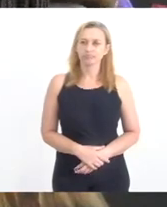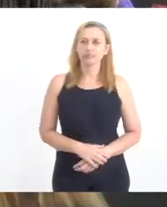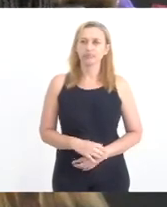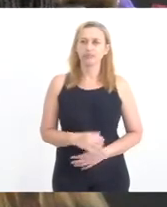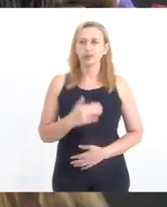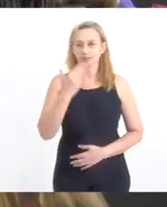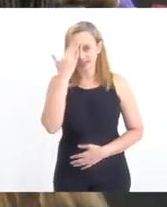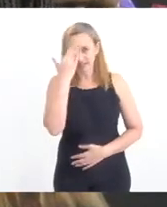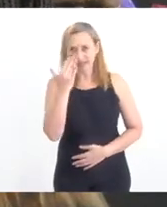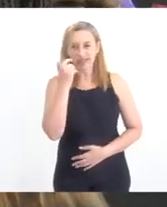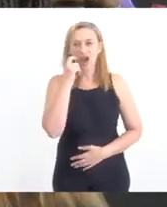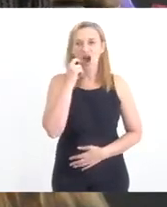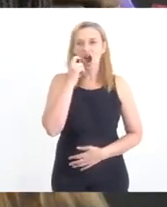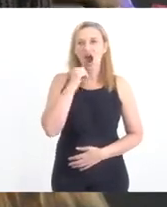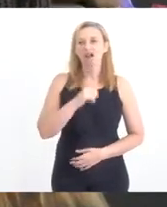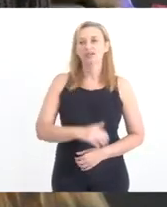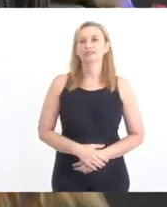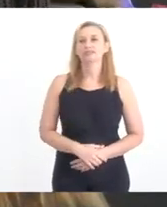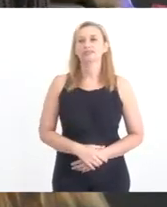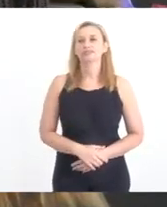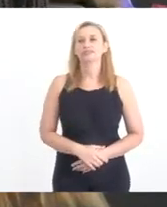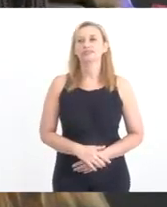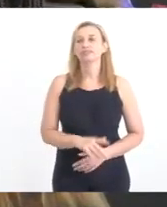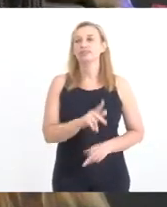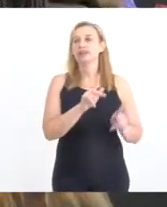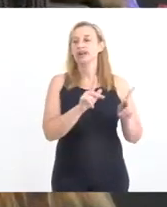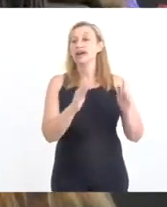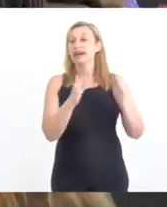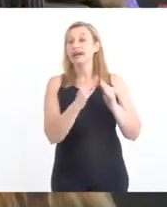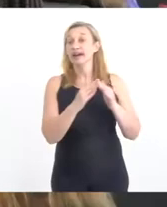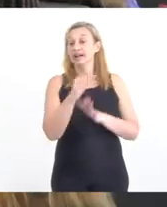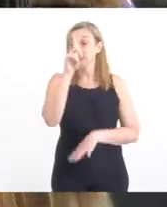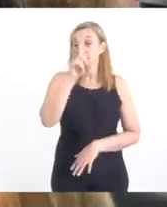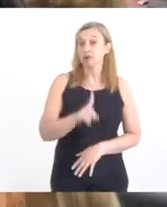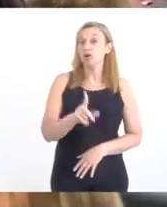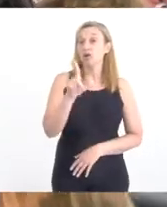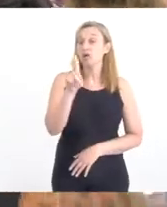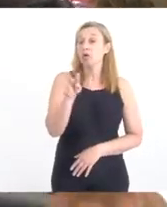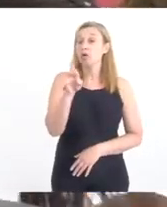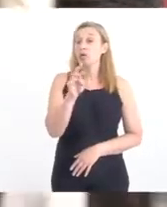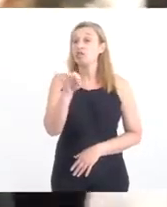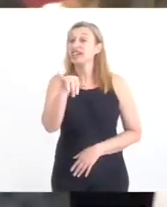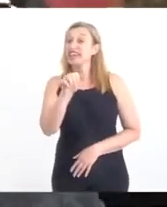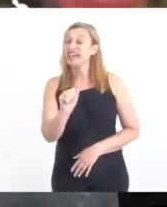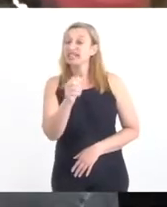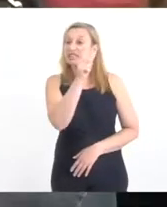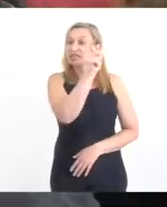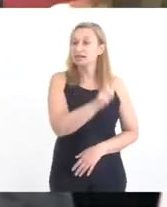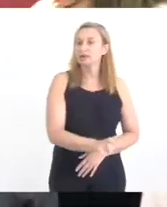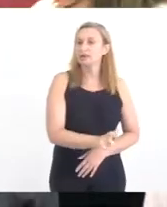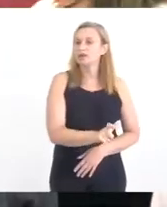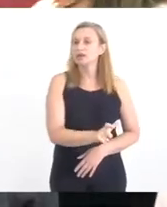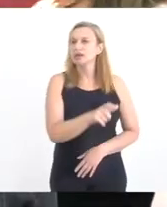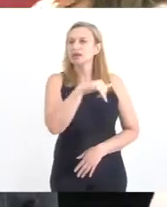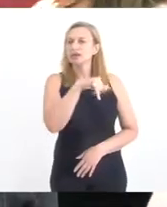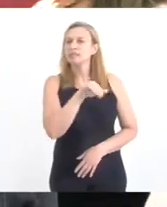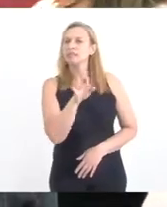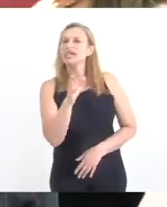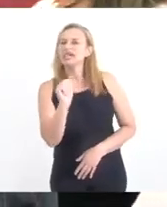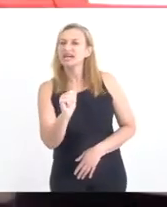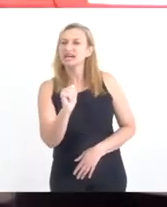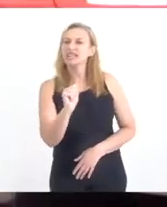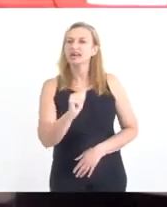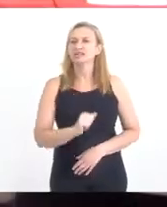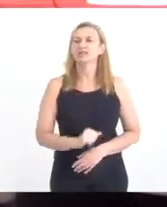e a casa amarela da Providência na pessoa de milha